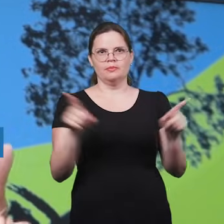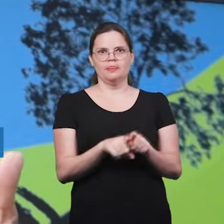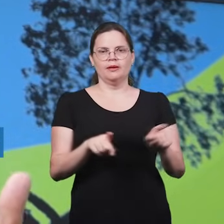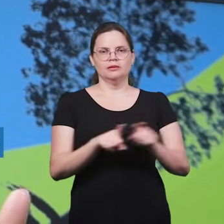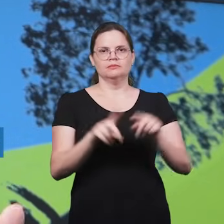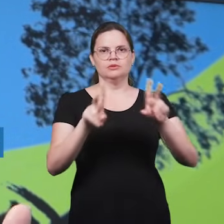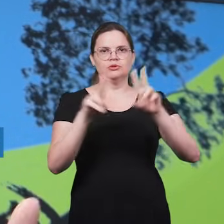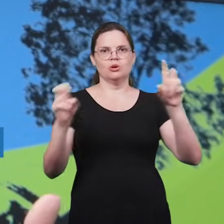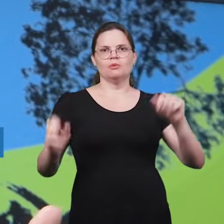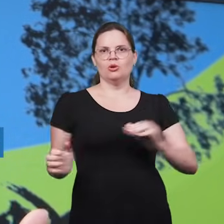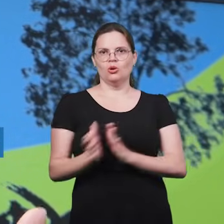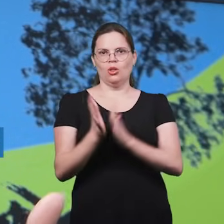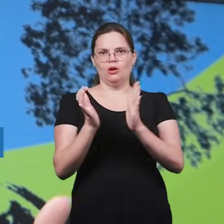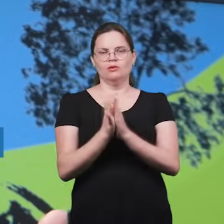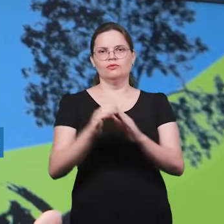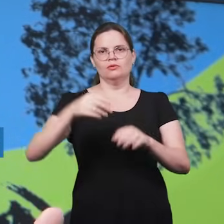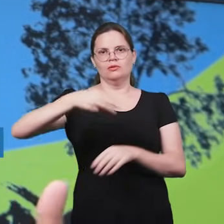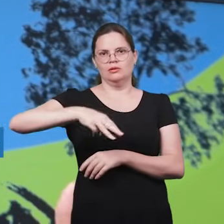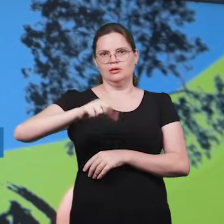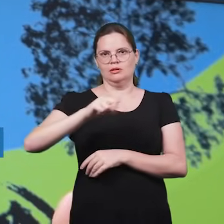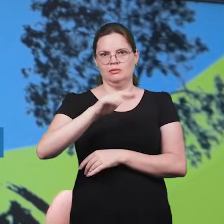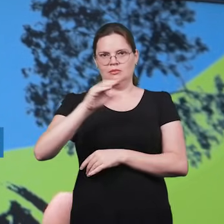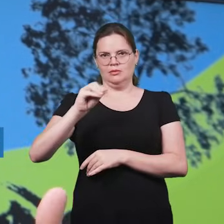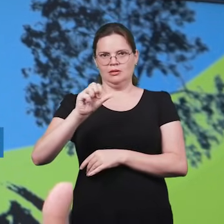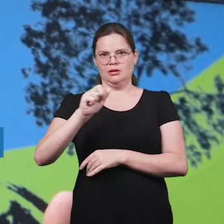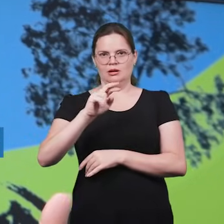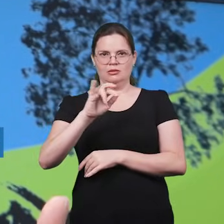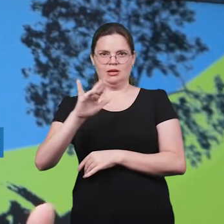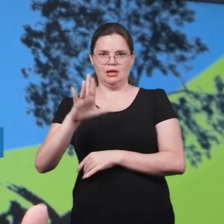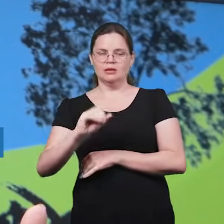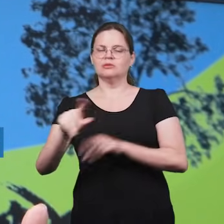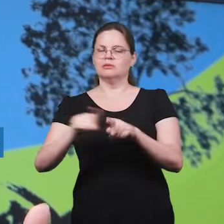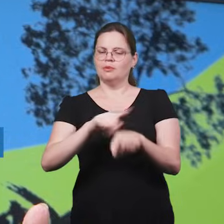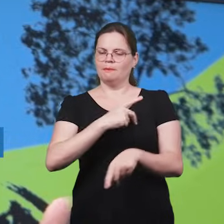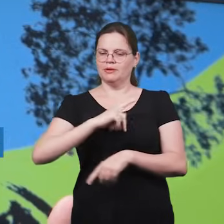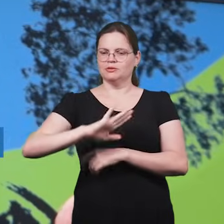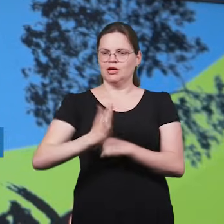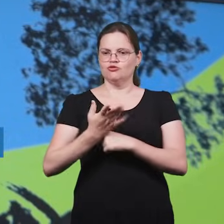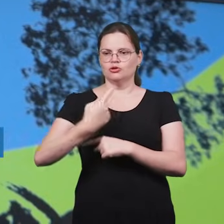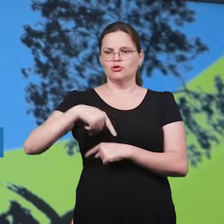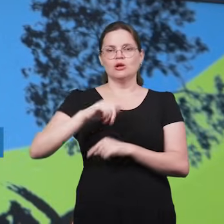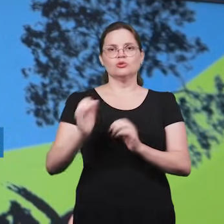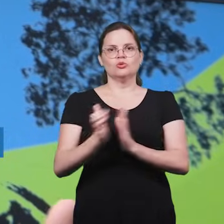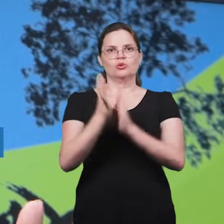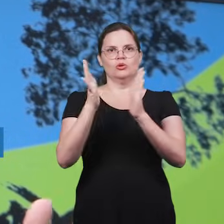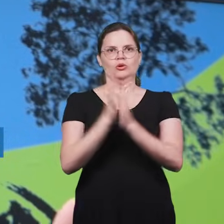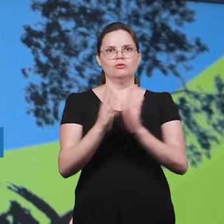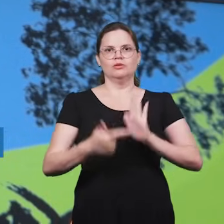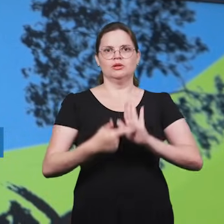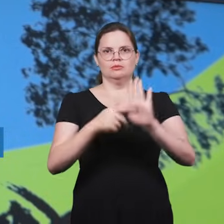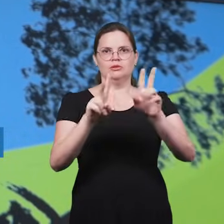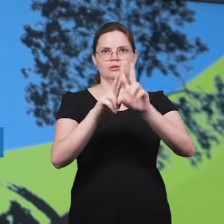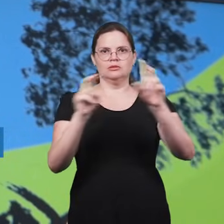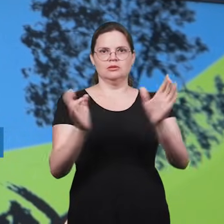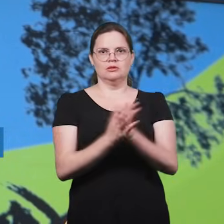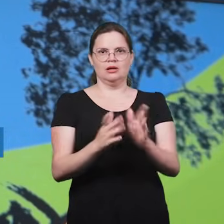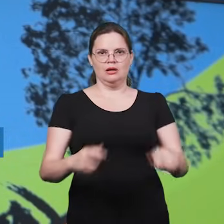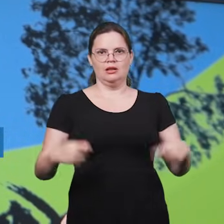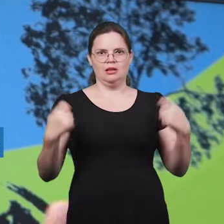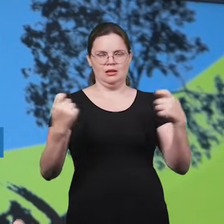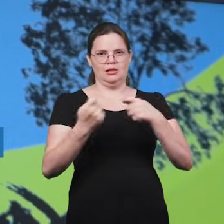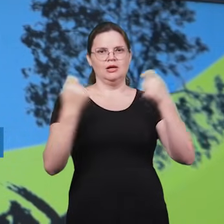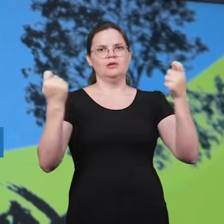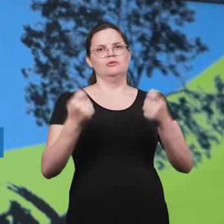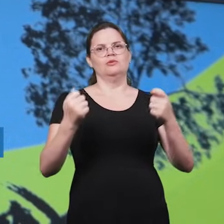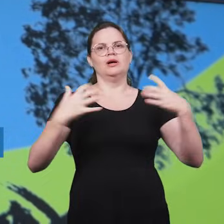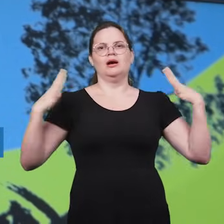louvor. Marco Aurélio Cavalca, o pastor que nos ajudou também com esse louvor, aleluia, muitas vozes de anjos. Então